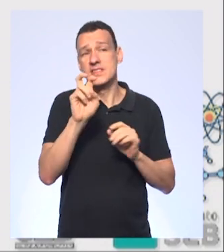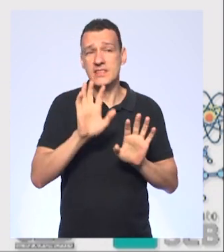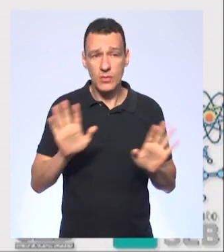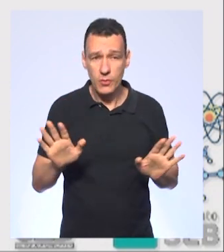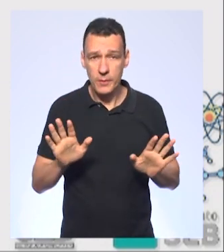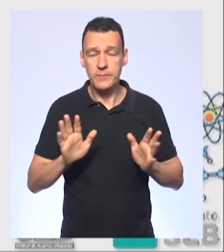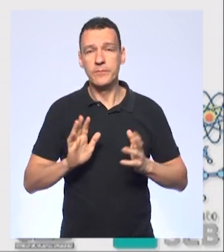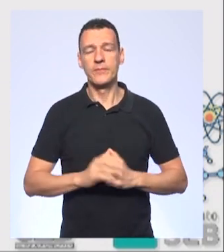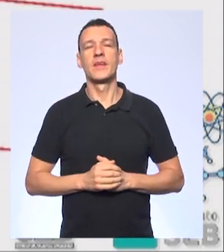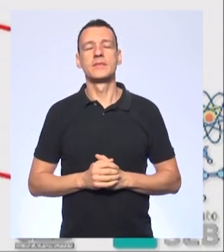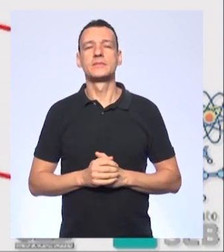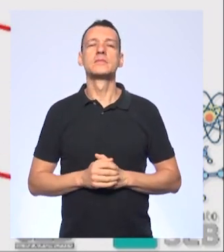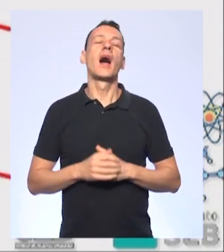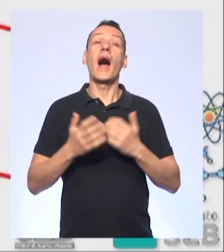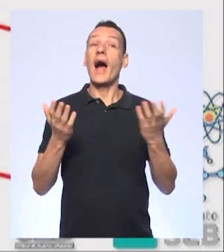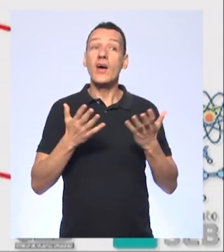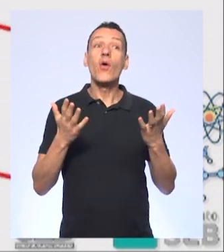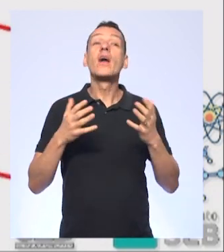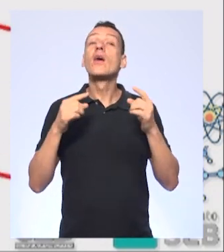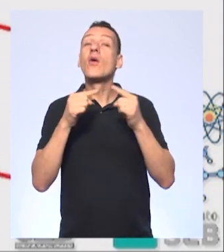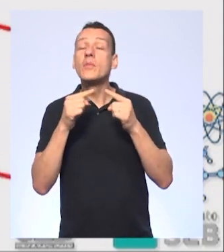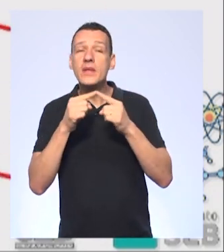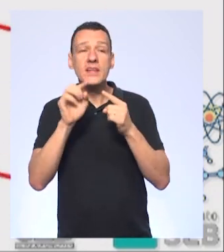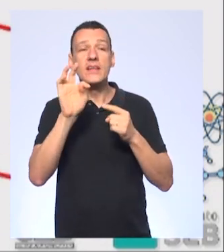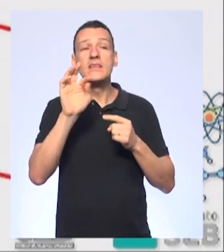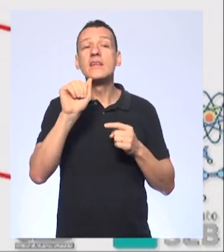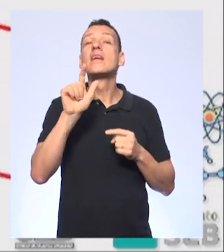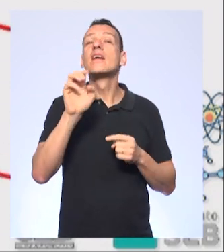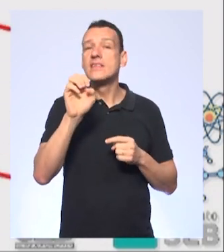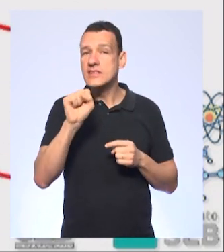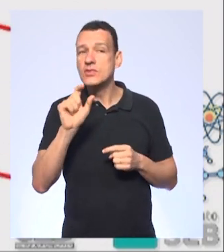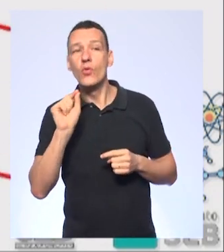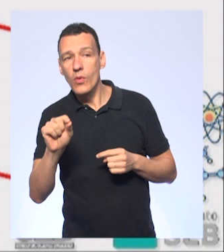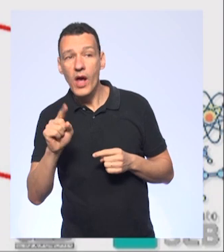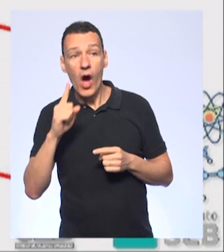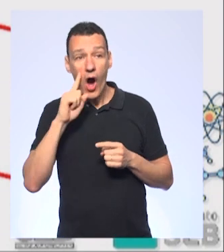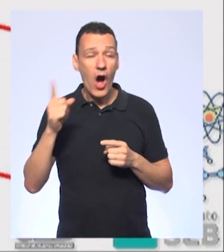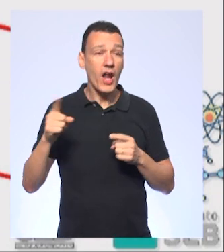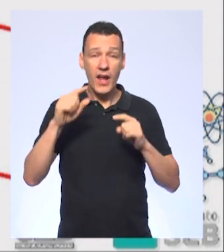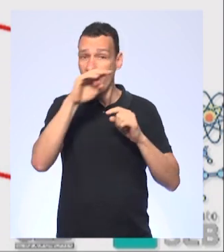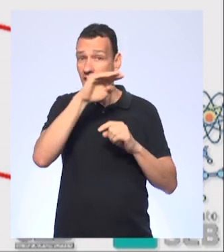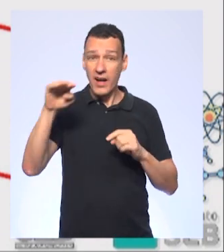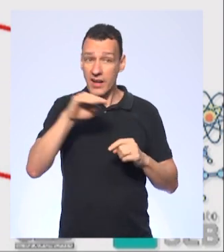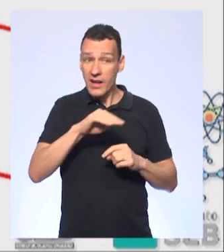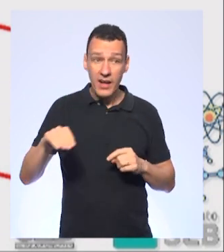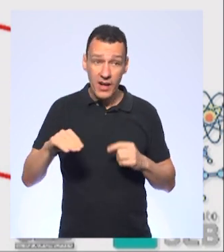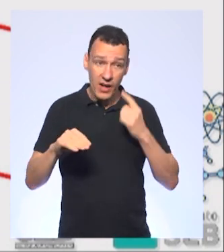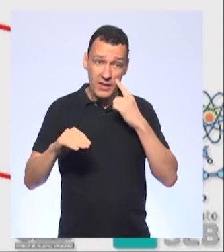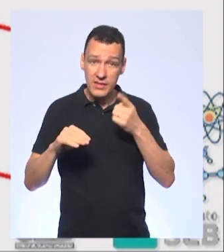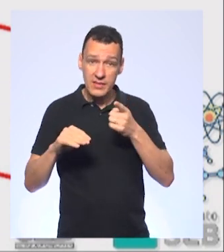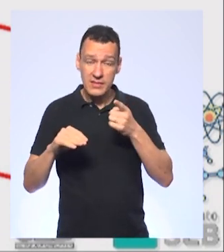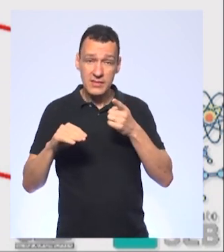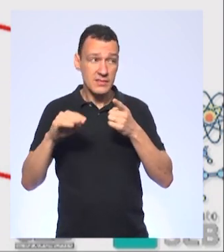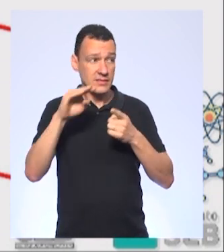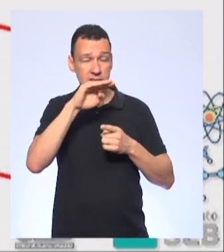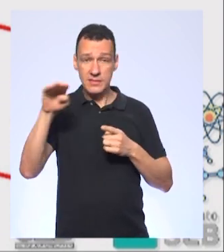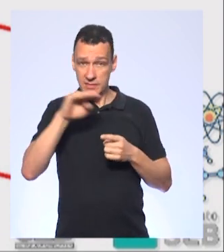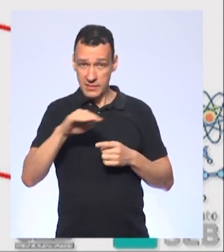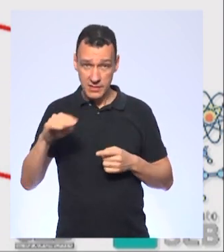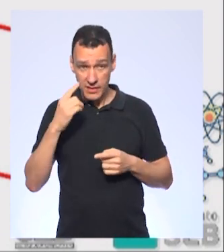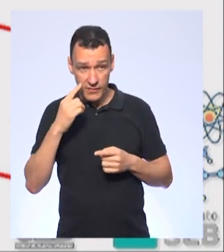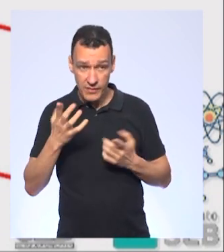ver com Tales? Olha as retas paralelas! Olhem as retas que têm a mesma inclinação. Veja que